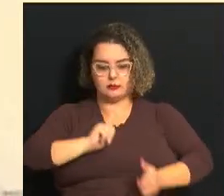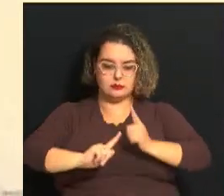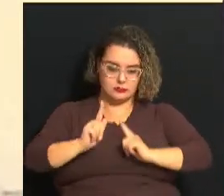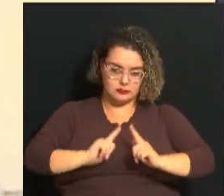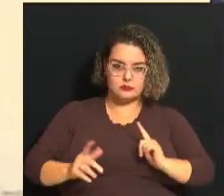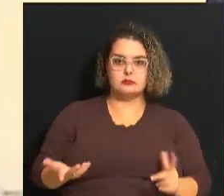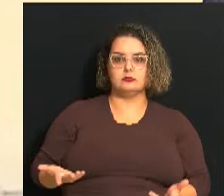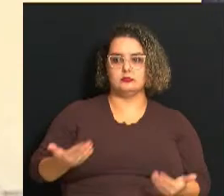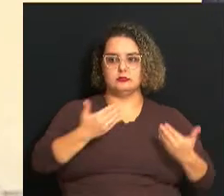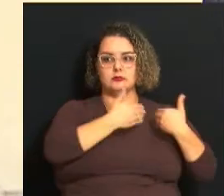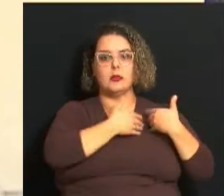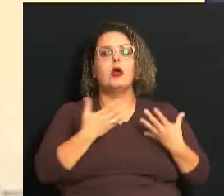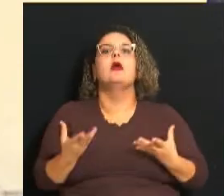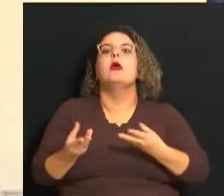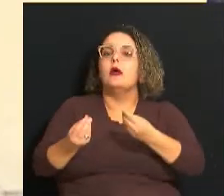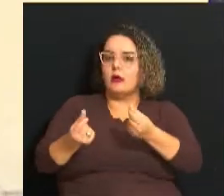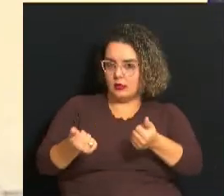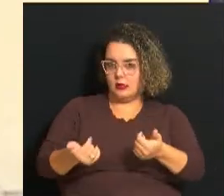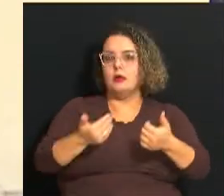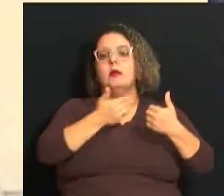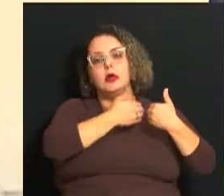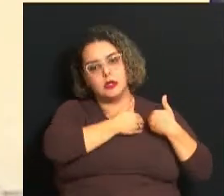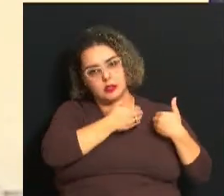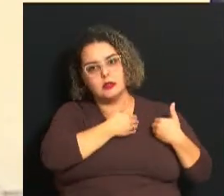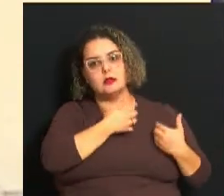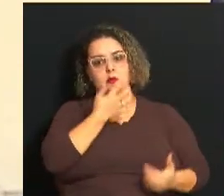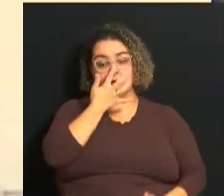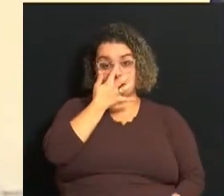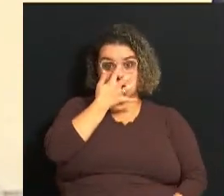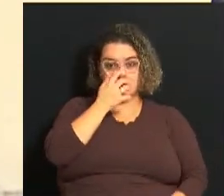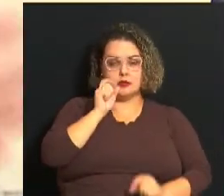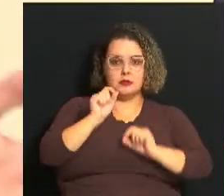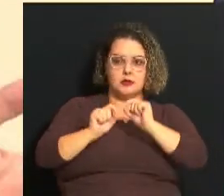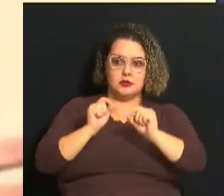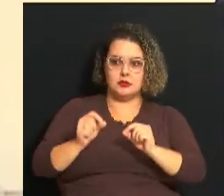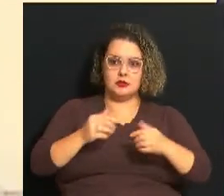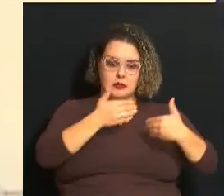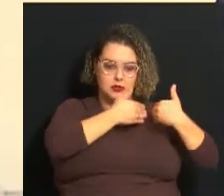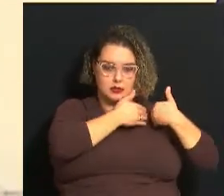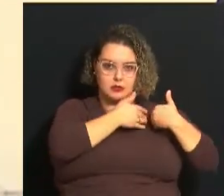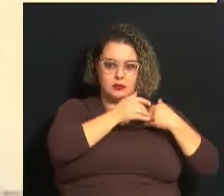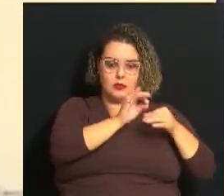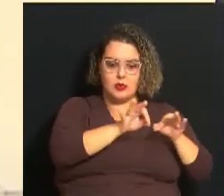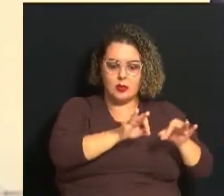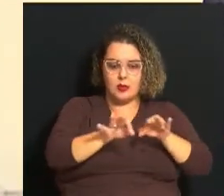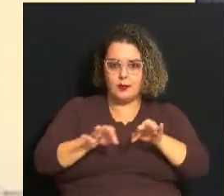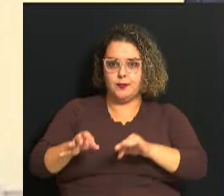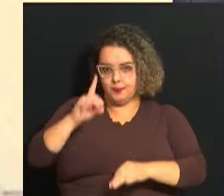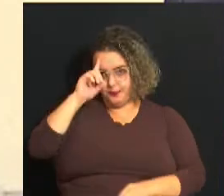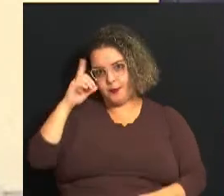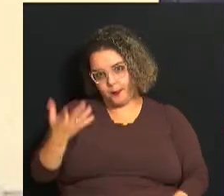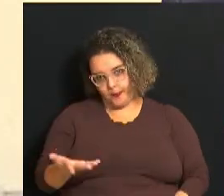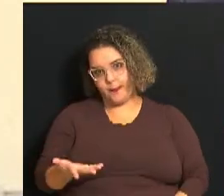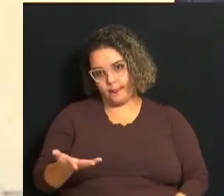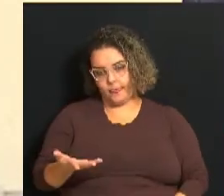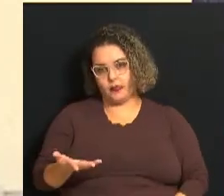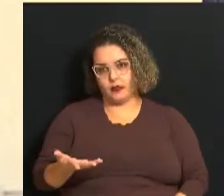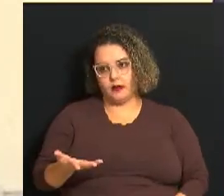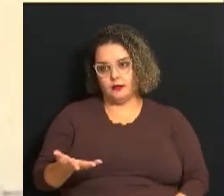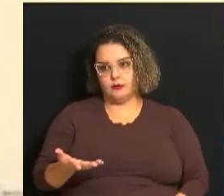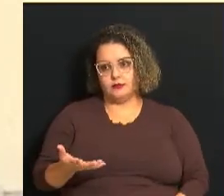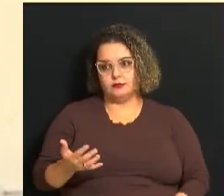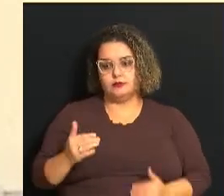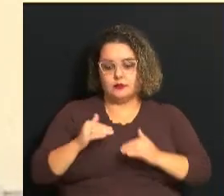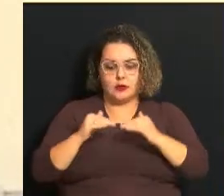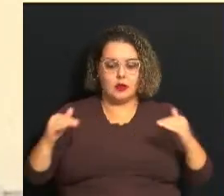do ambiente de trabalho é uma responsabilidade de quem tá responsável por organizar acho que manda então mesmo seja um